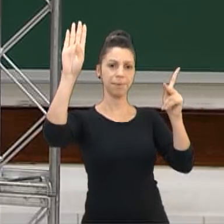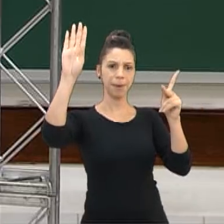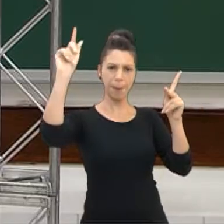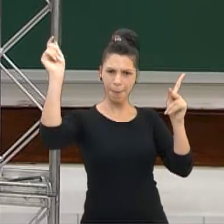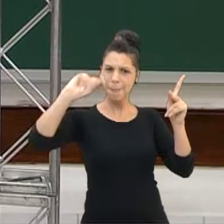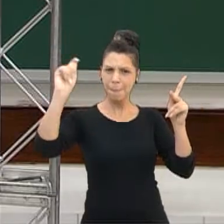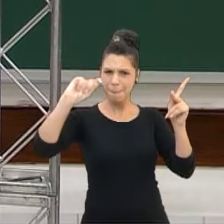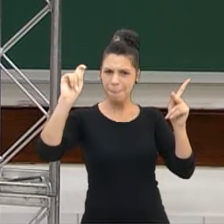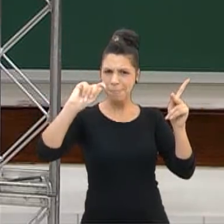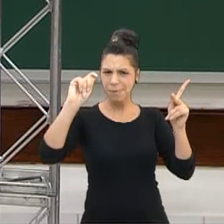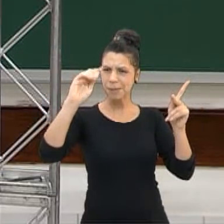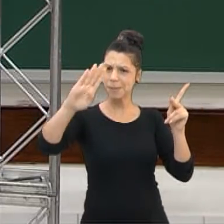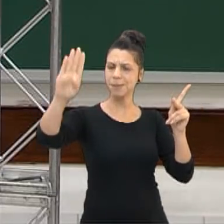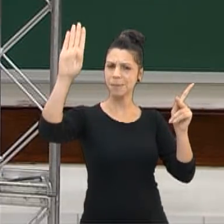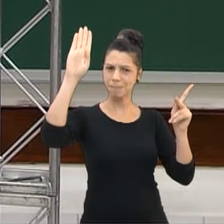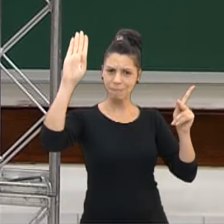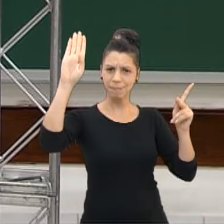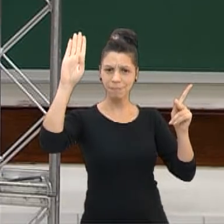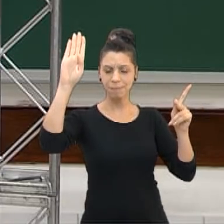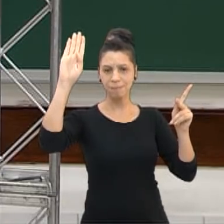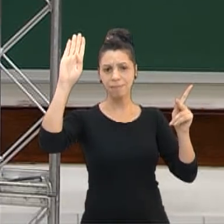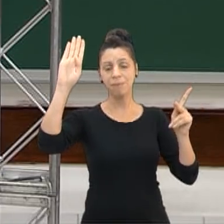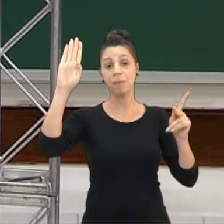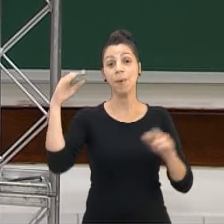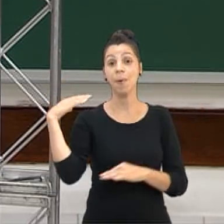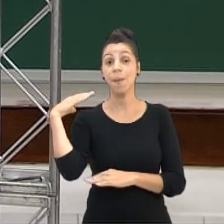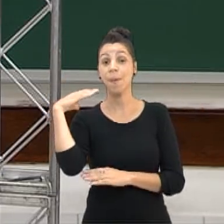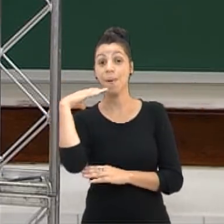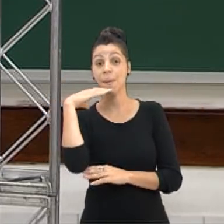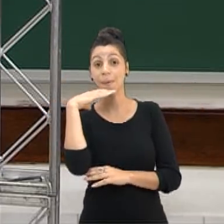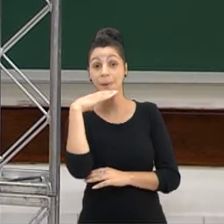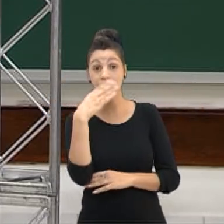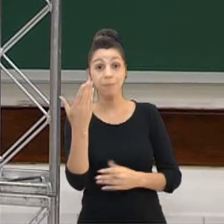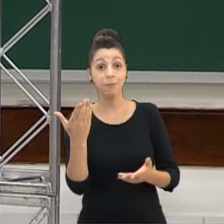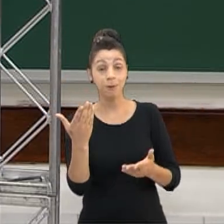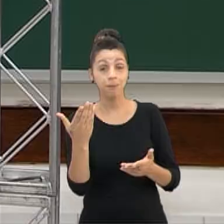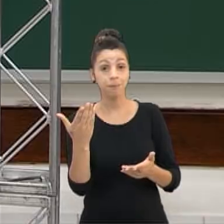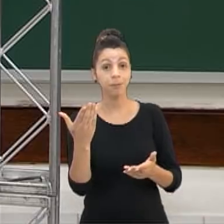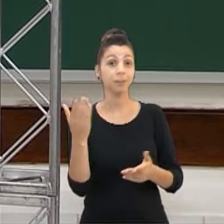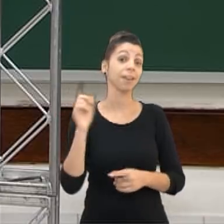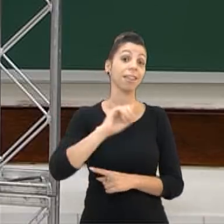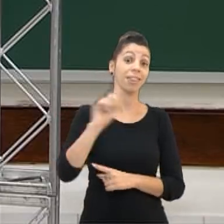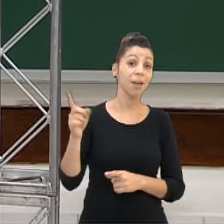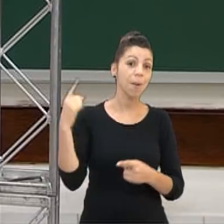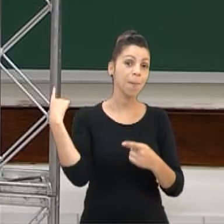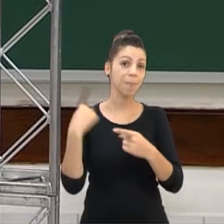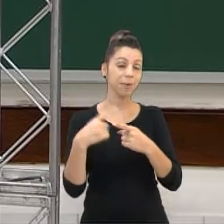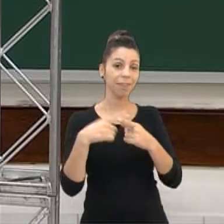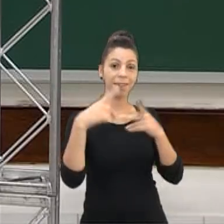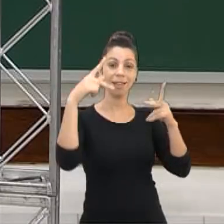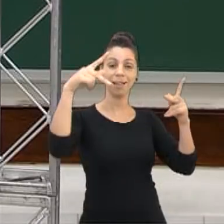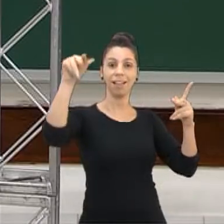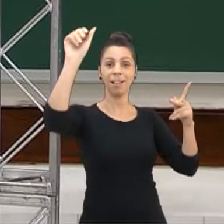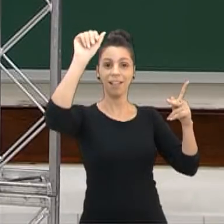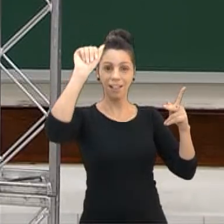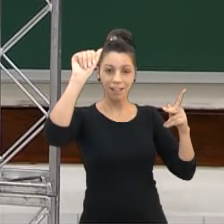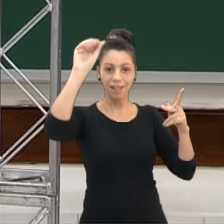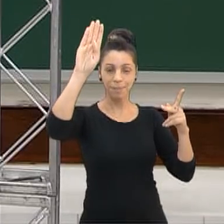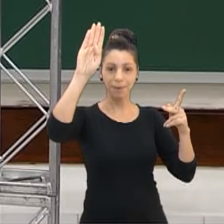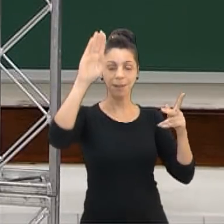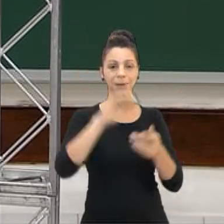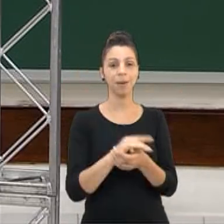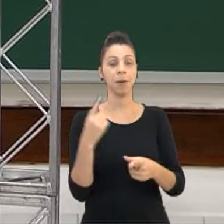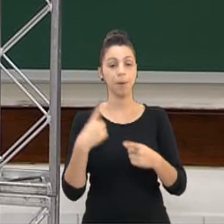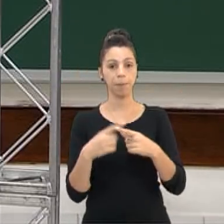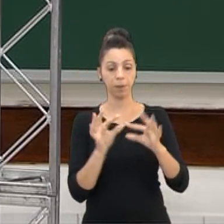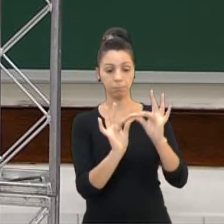calcular o segmento PB propriamente dito? Claro que não! Por que não? Porque lá na letra A, nós